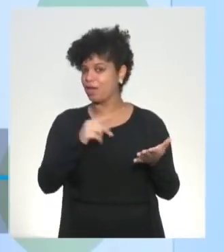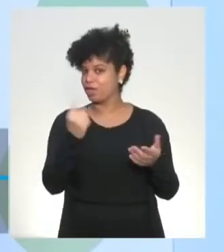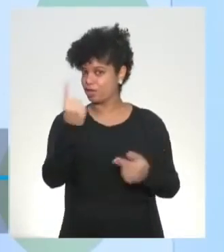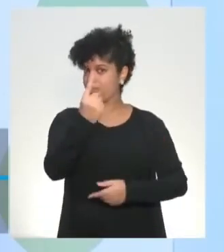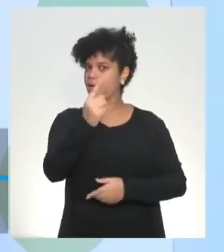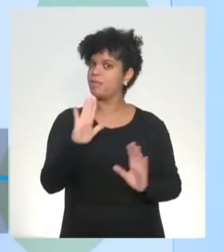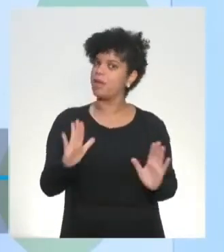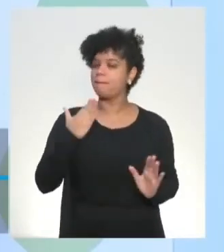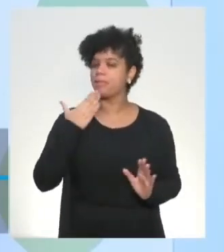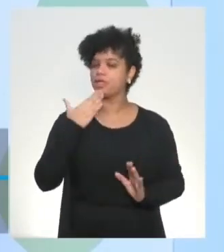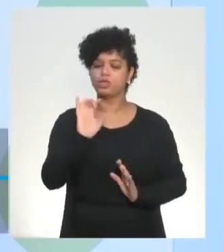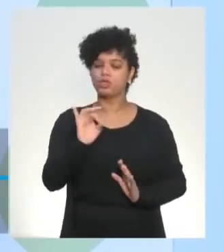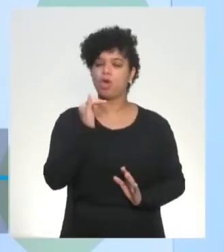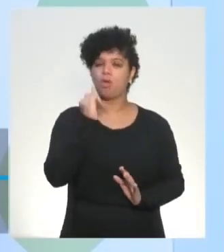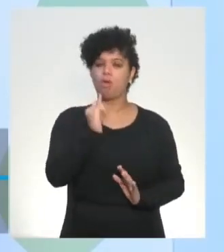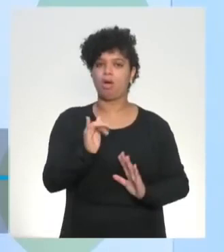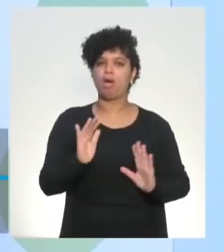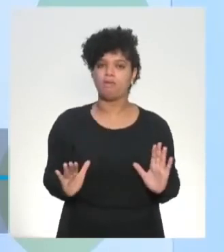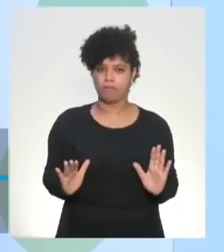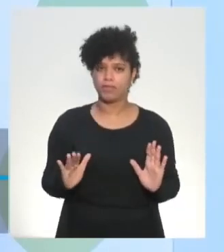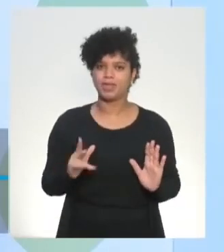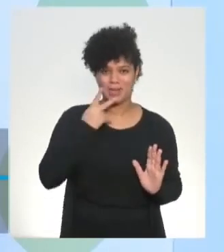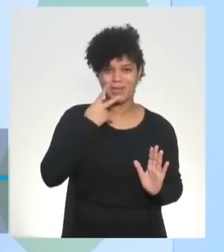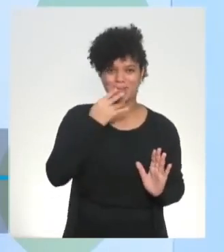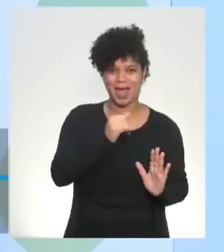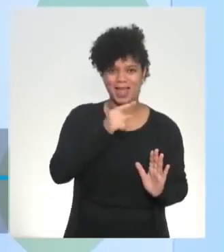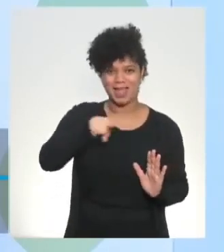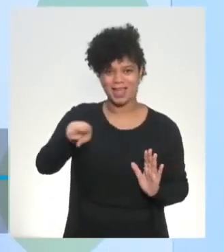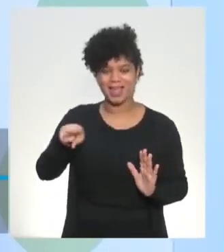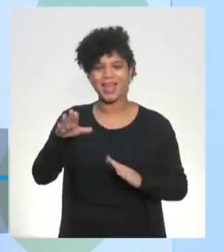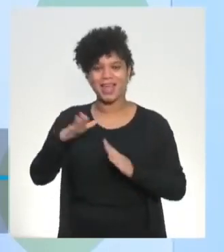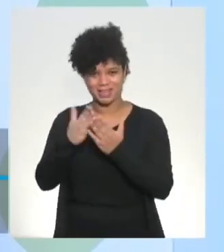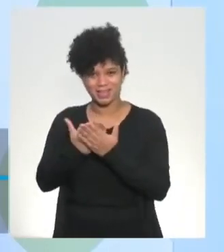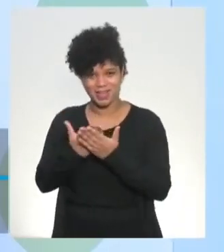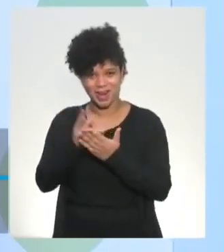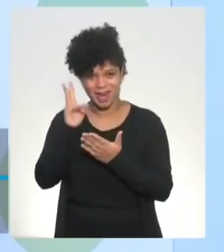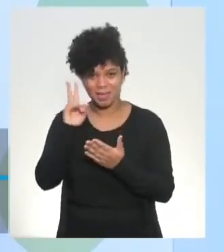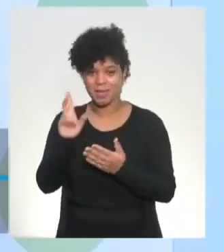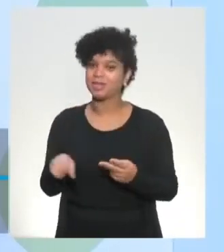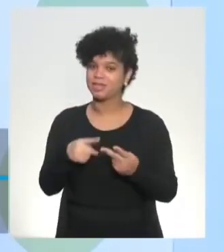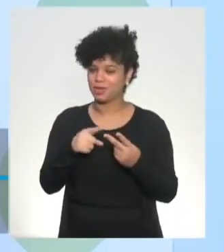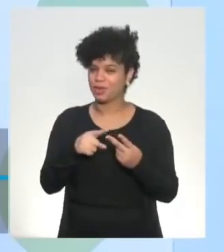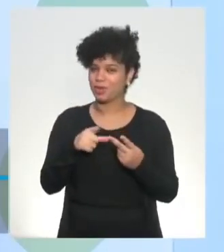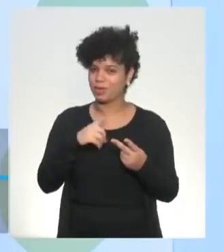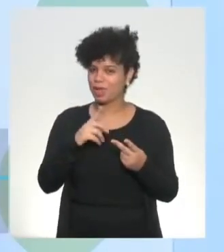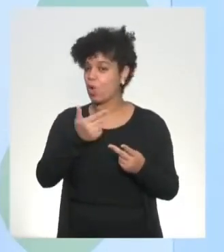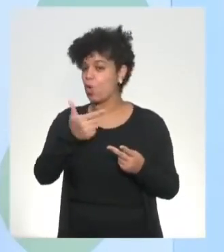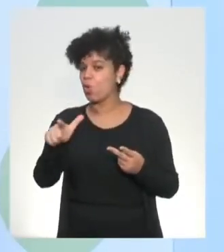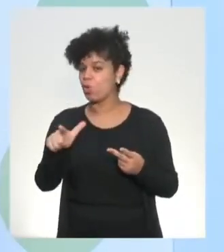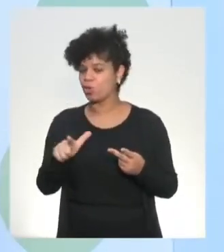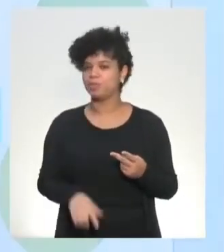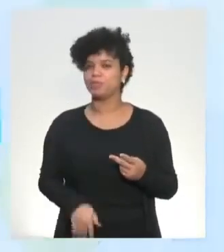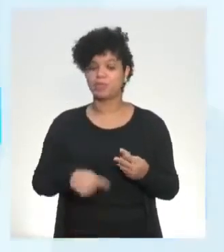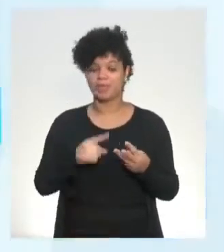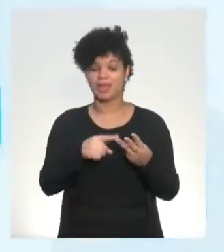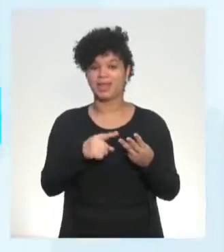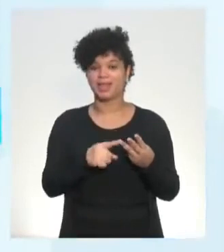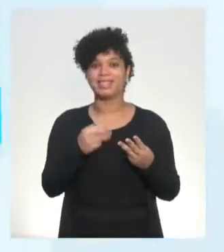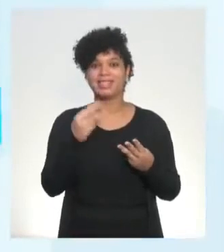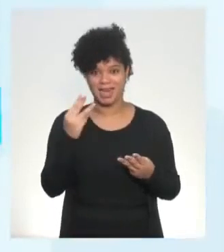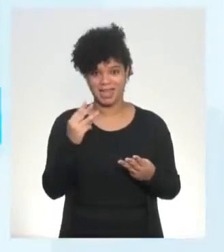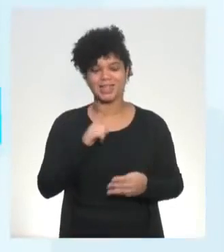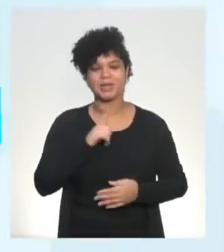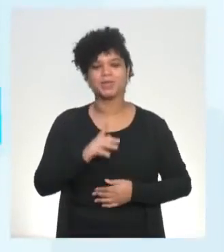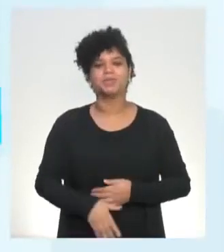anterior, que já é mais formal, né? De solicitação da escola para a presença dos pais. Mas temos mais cartas, vamos lá. Carta 3.